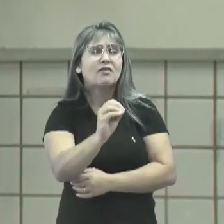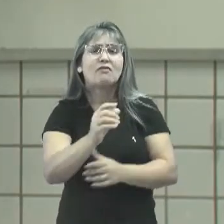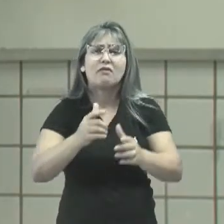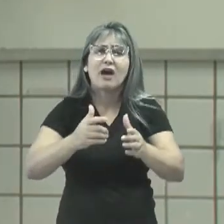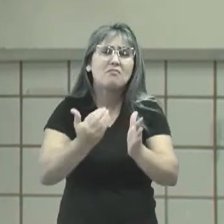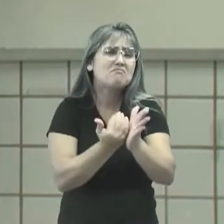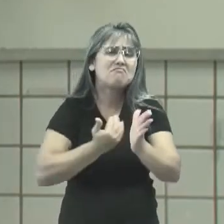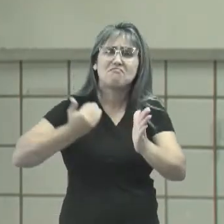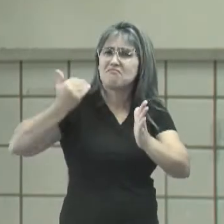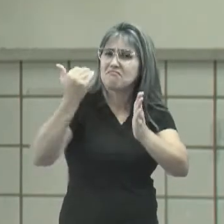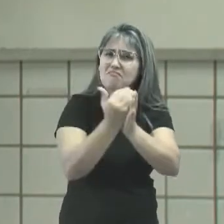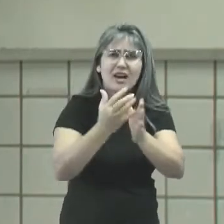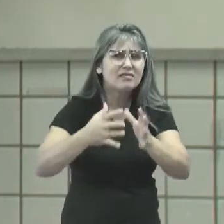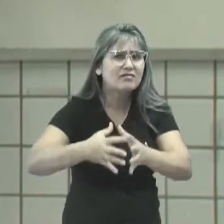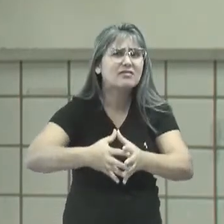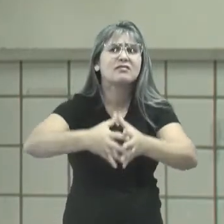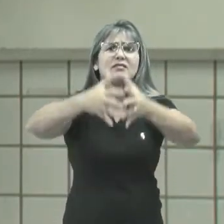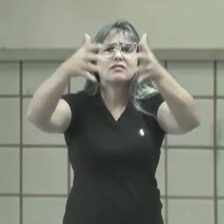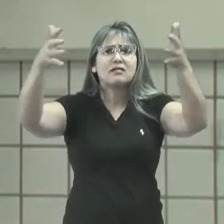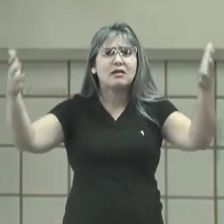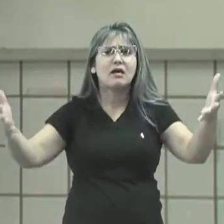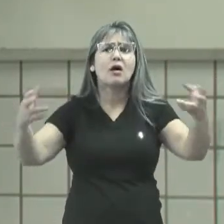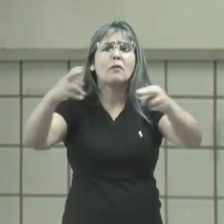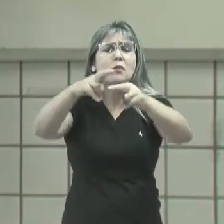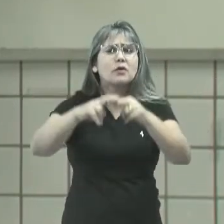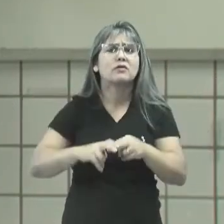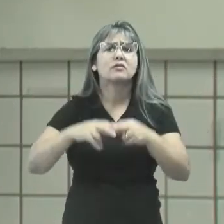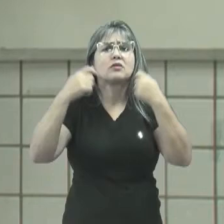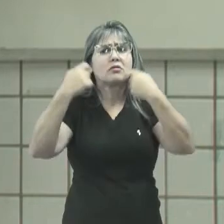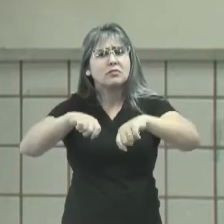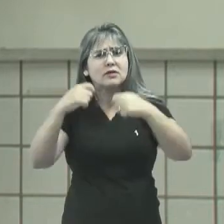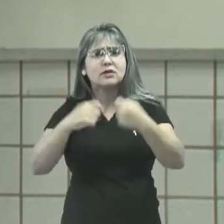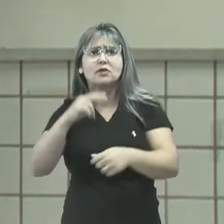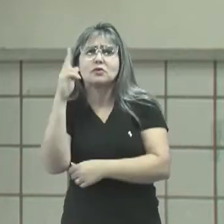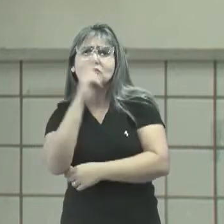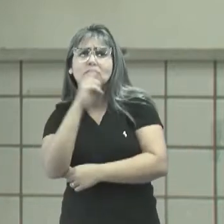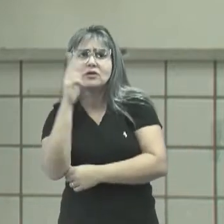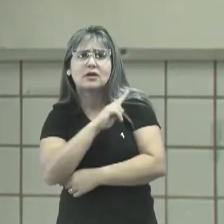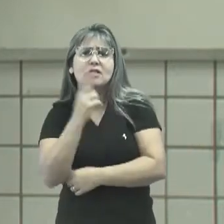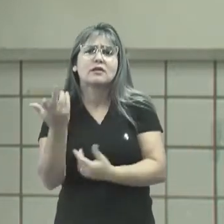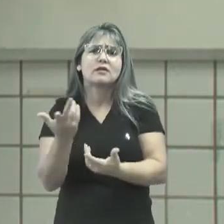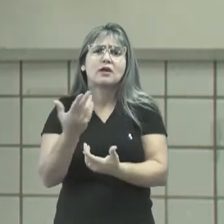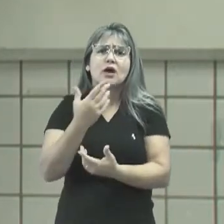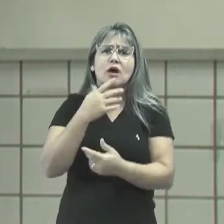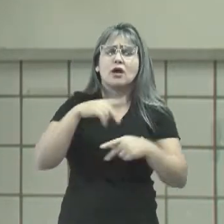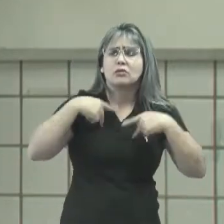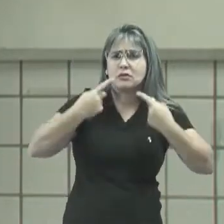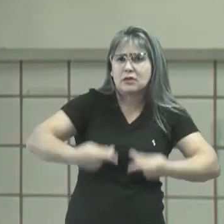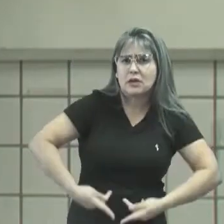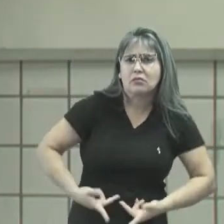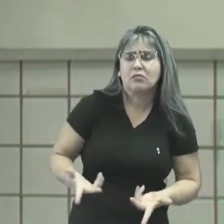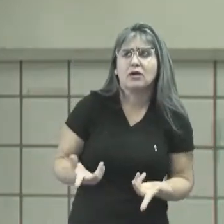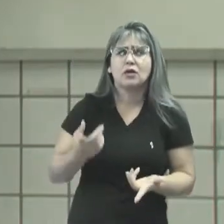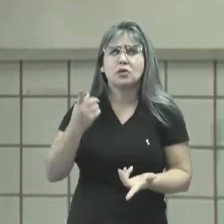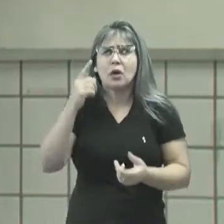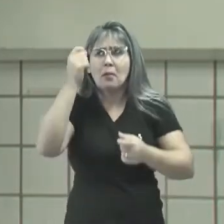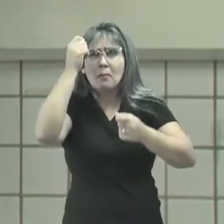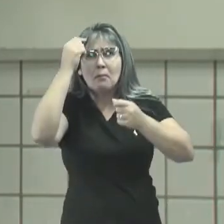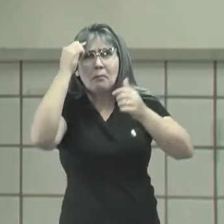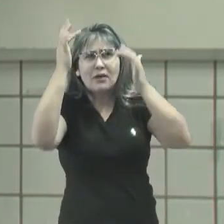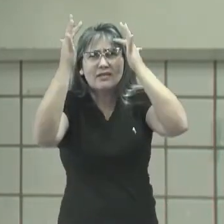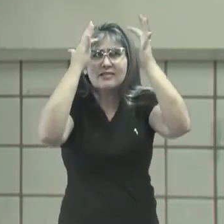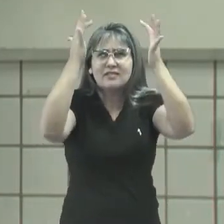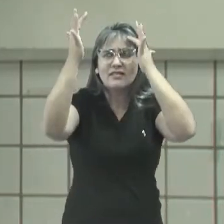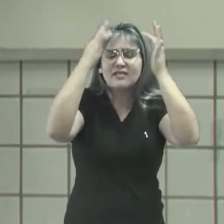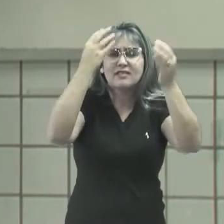né? As necessidades nutricionais de cada um dos habitantes da Terra. Então, nada melhor do que o homem procurar produzir, mas também